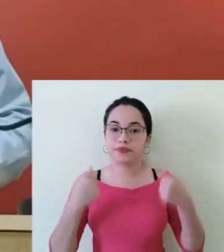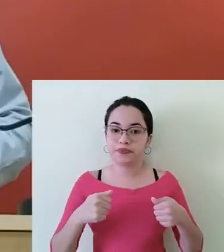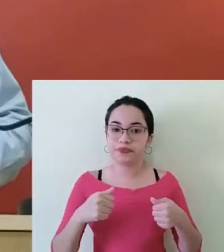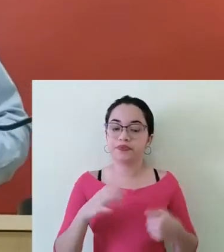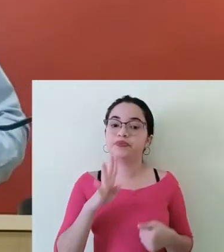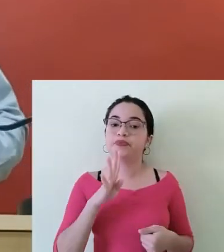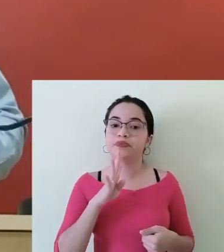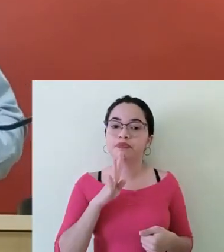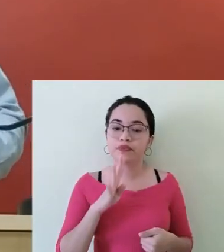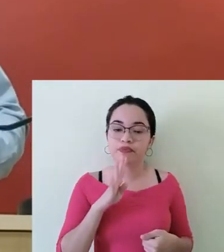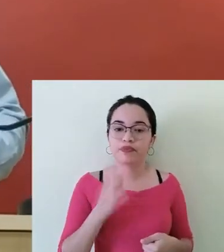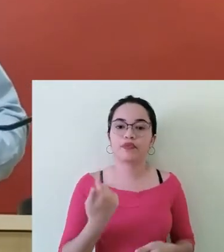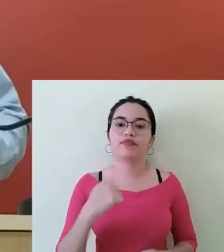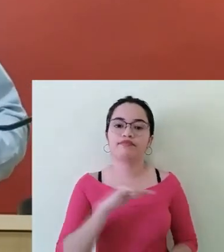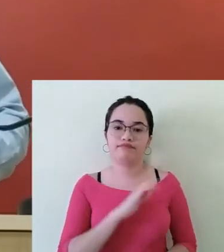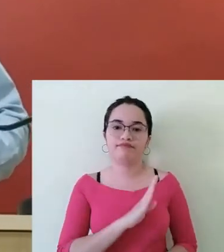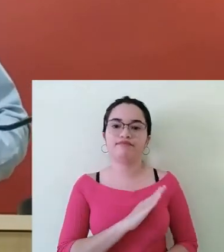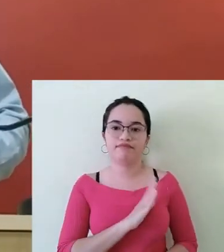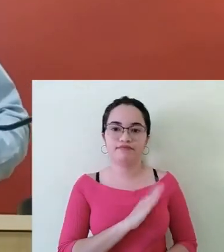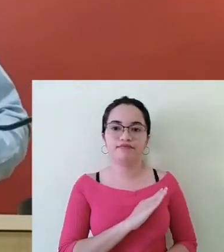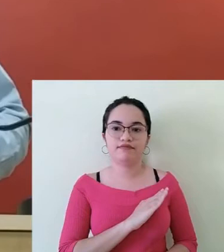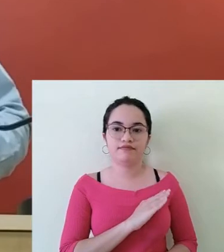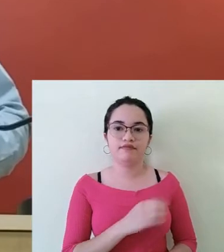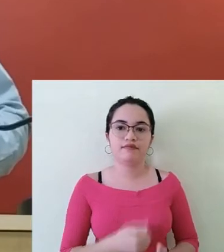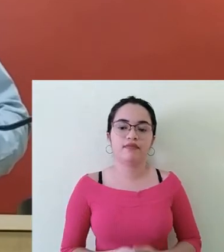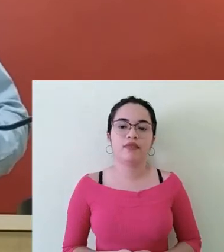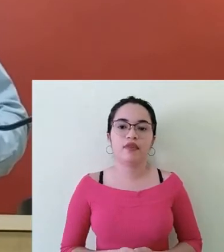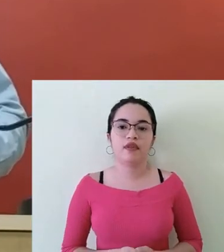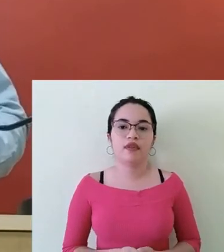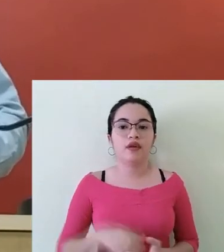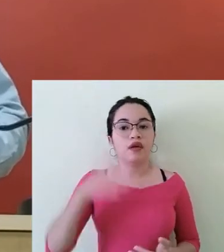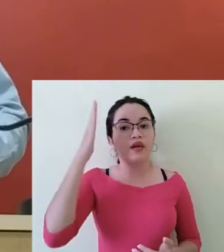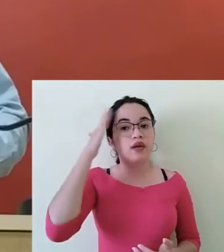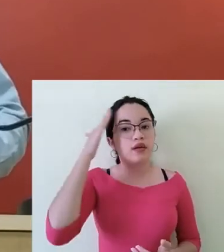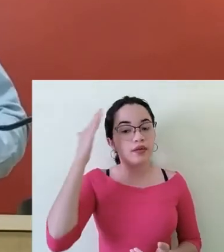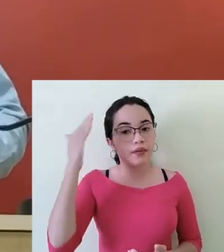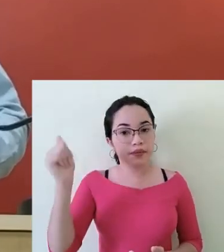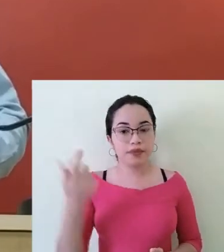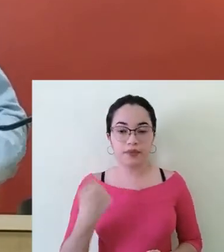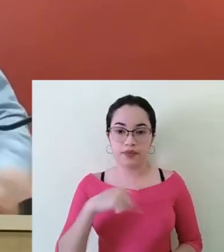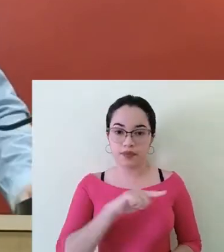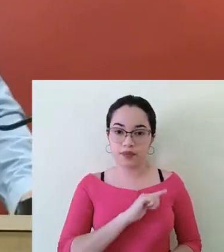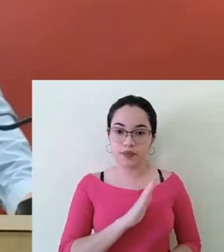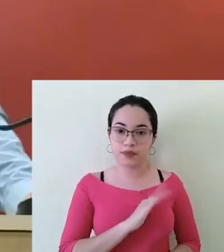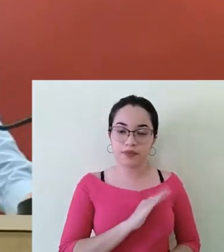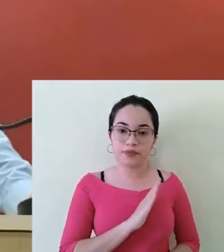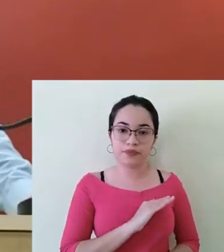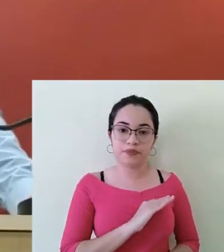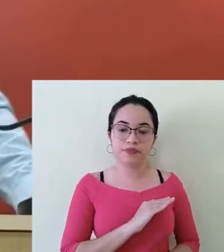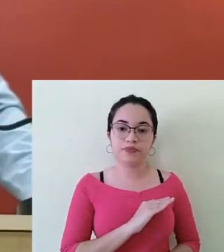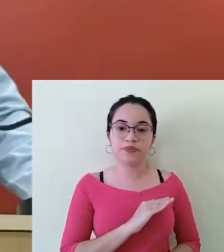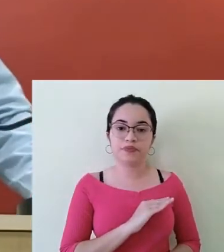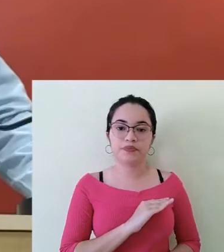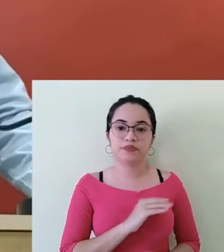precisamos conhecer o nosso coração e saber que o nosso coração